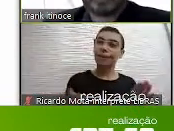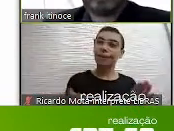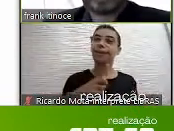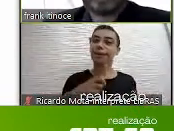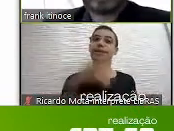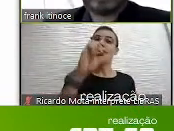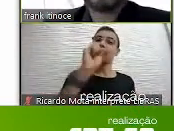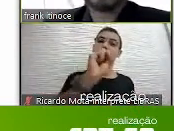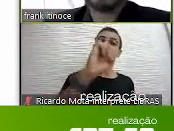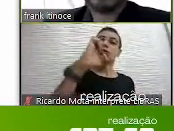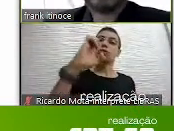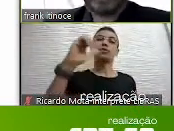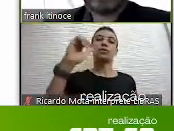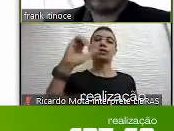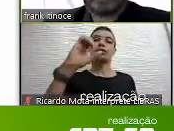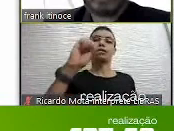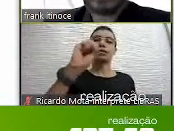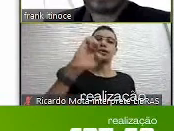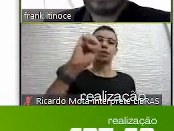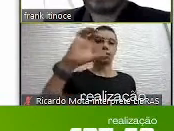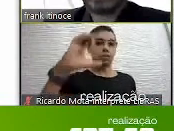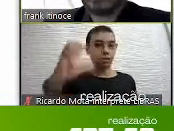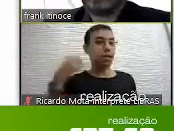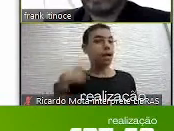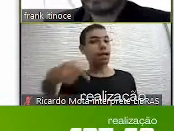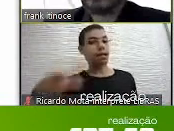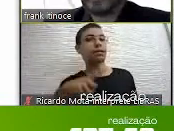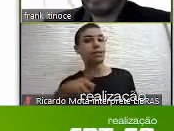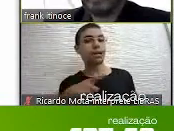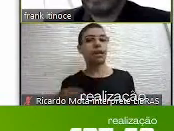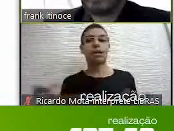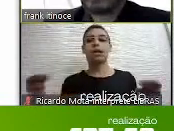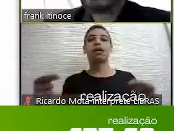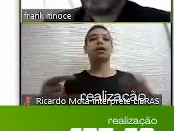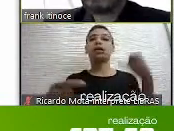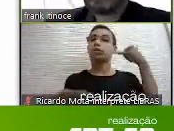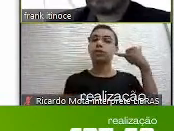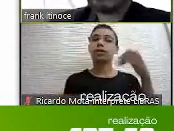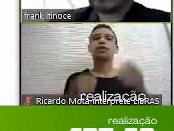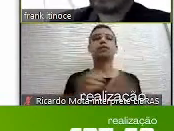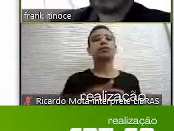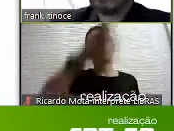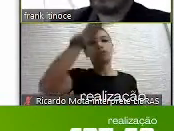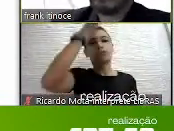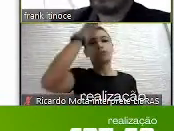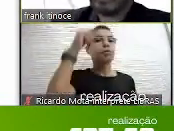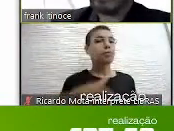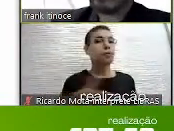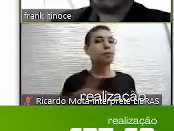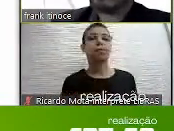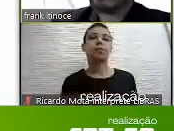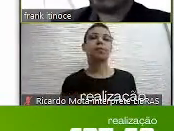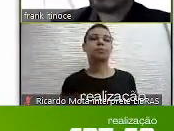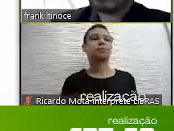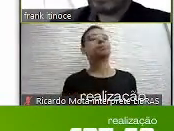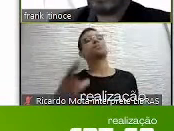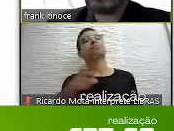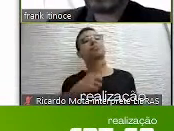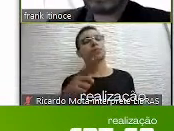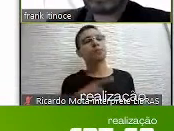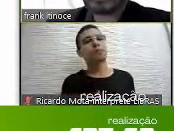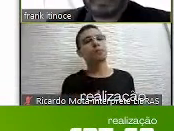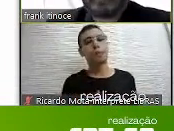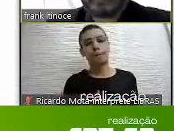do bombeiro da ativa para tentar sanear suas dúvidas. Também temos aqui